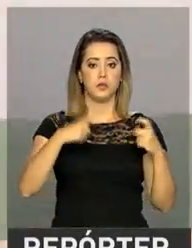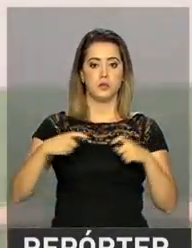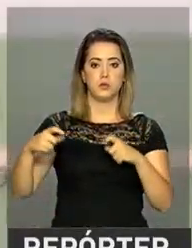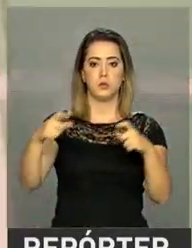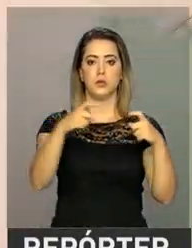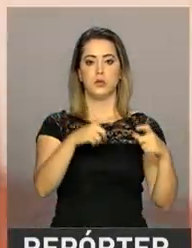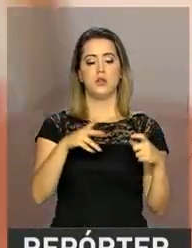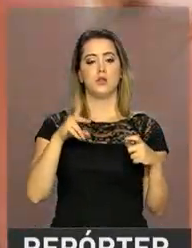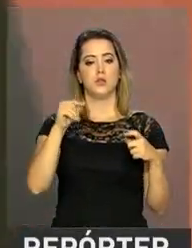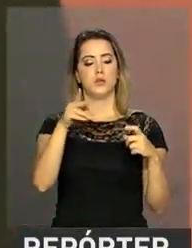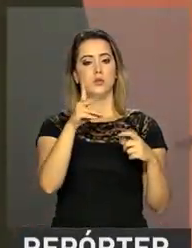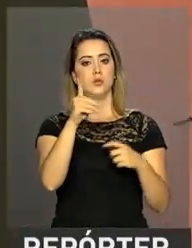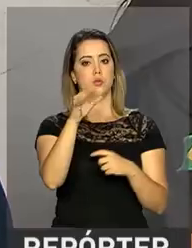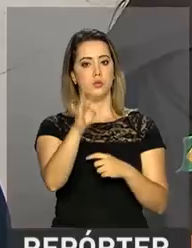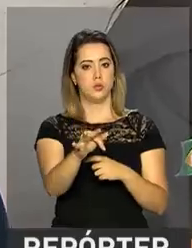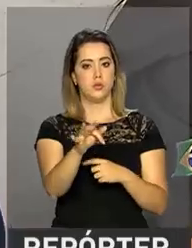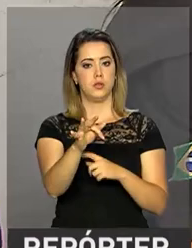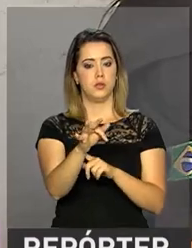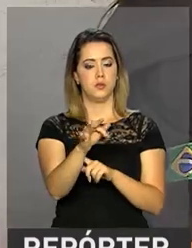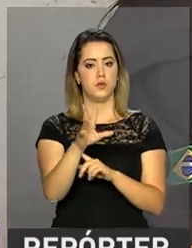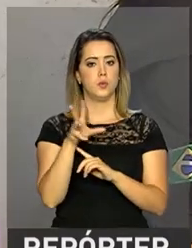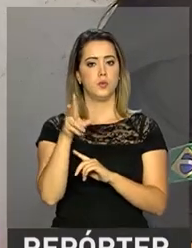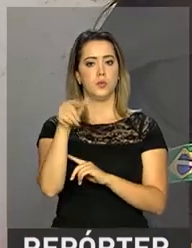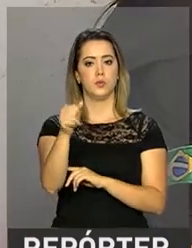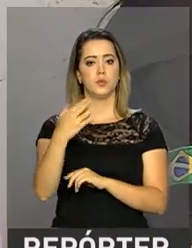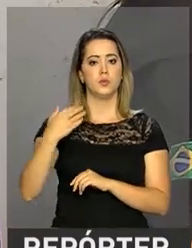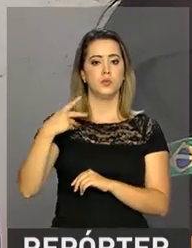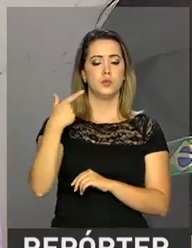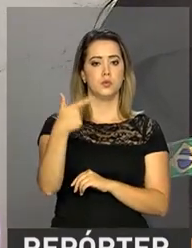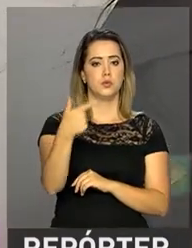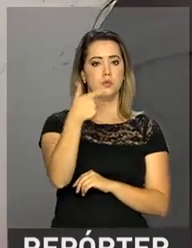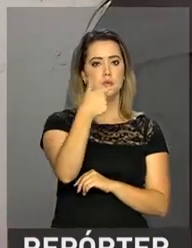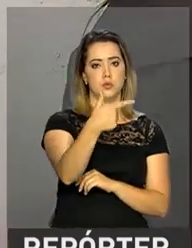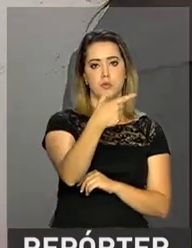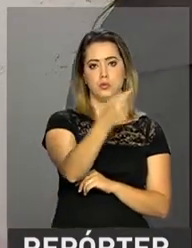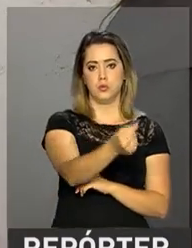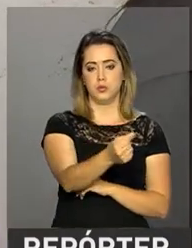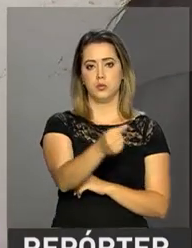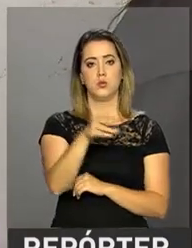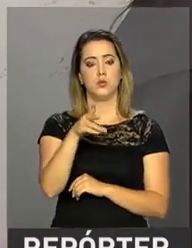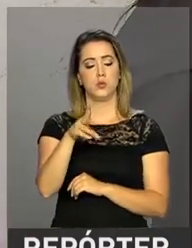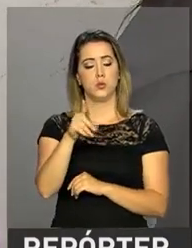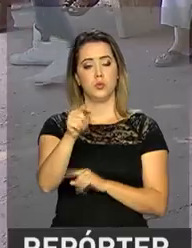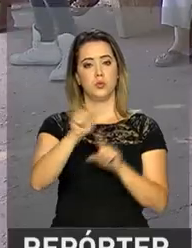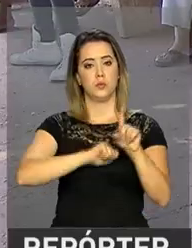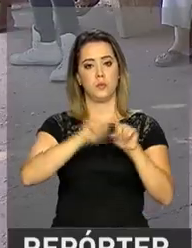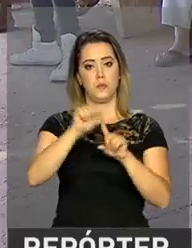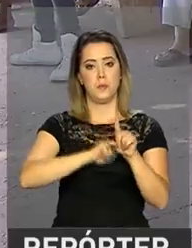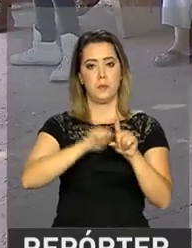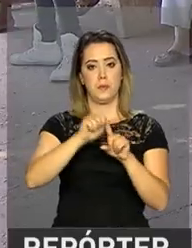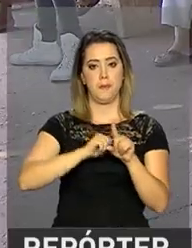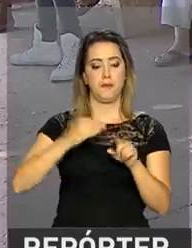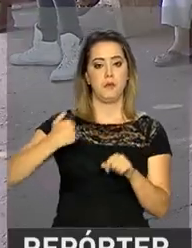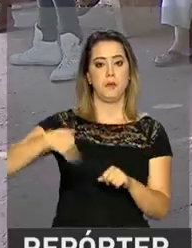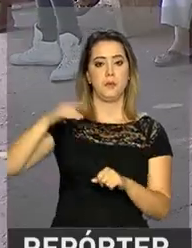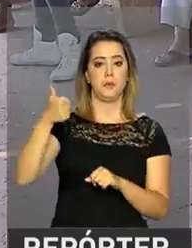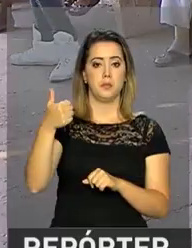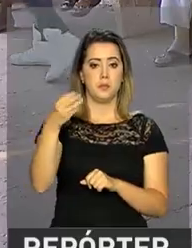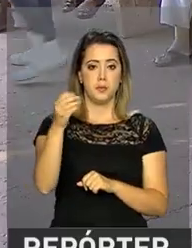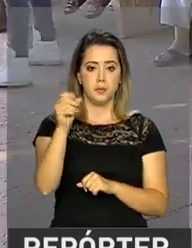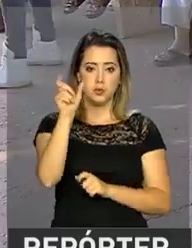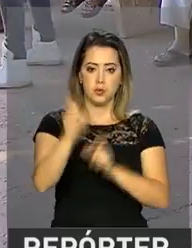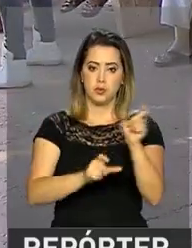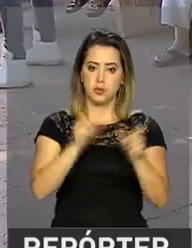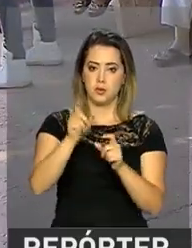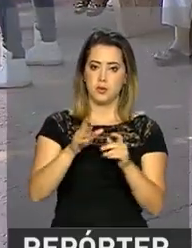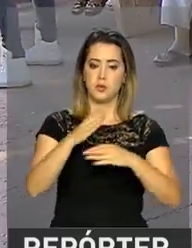no Distrito Federal como esse. Ao todo, são 220 atendimentos por mês. Mais de 100 pessoas,